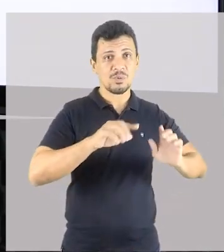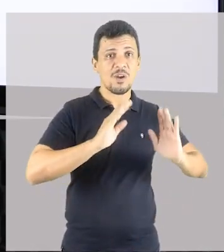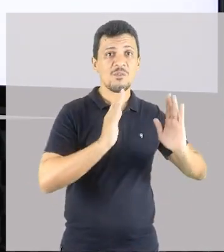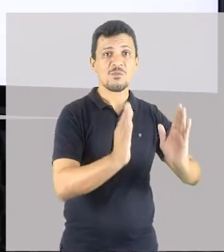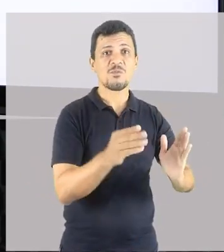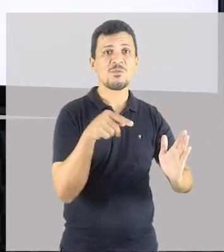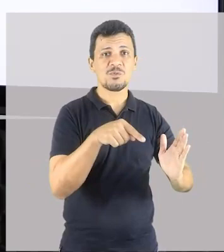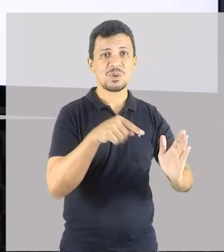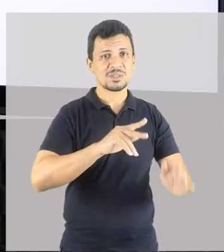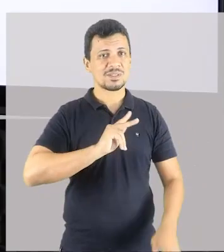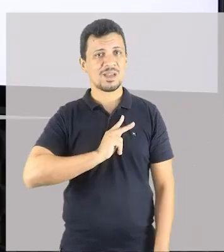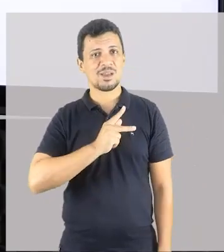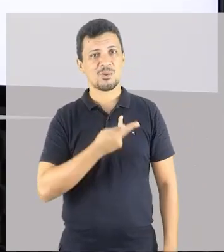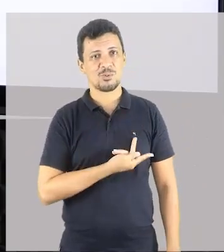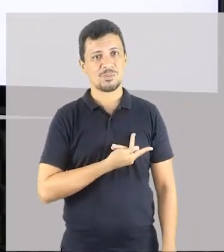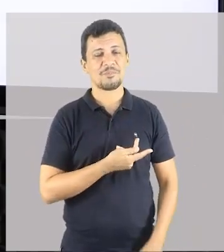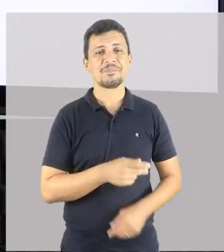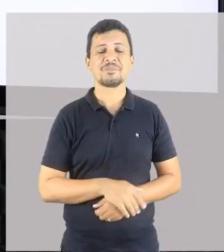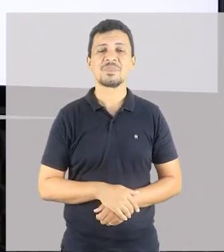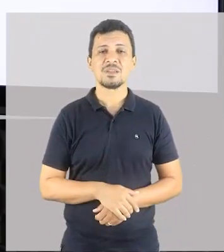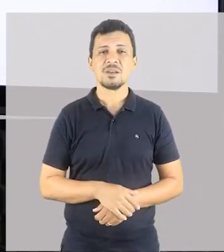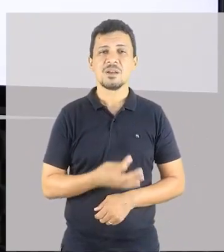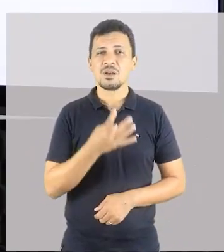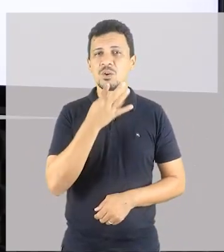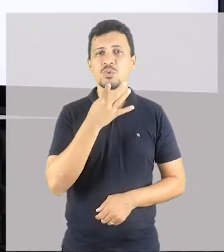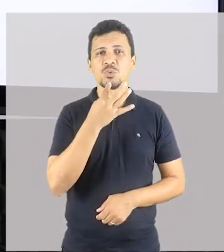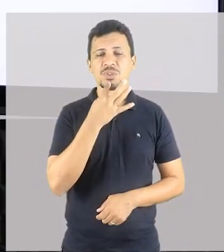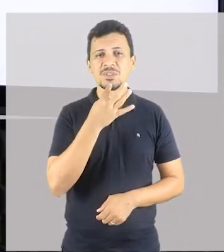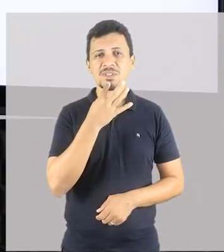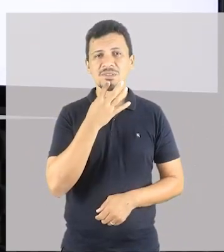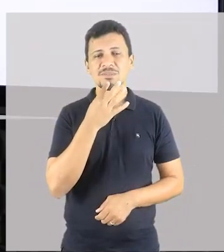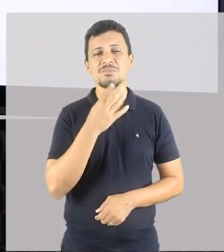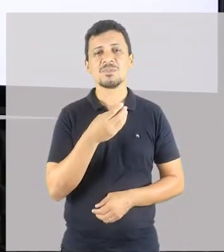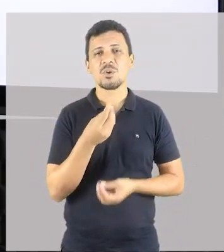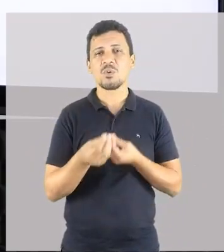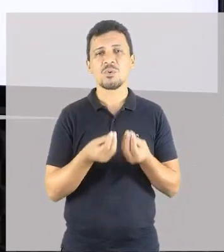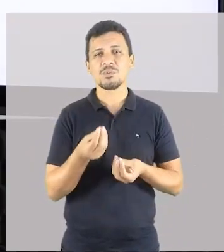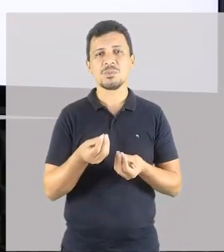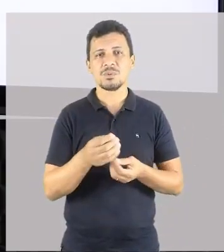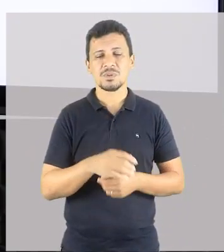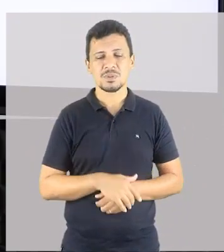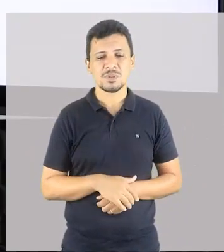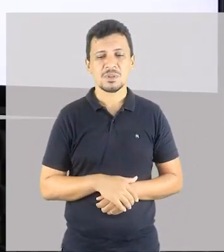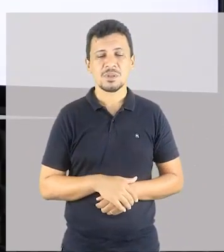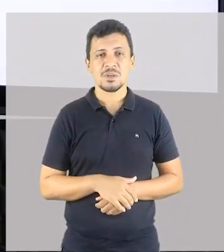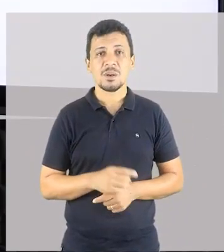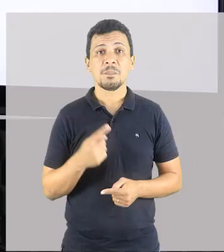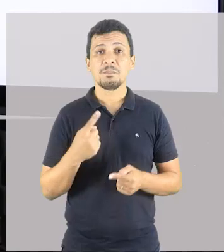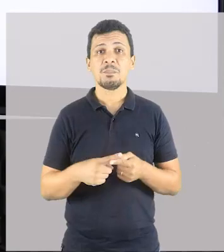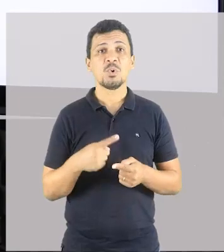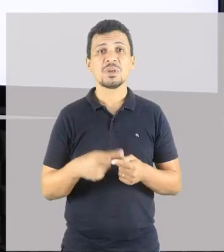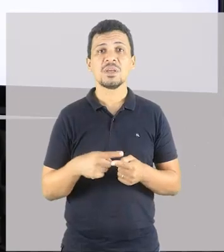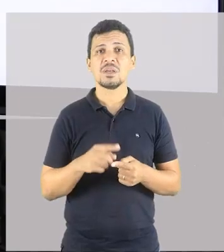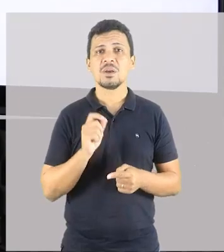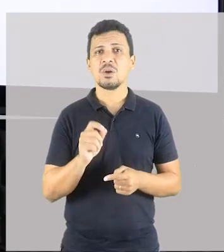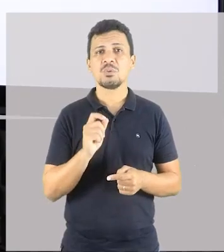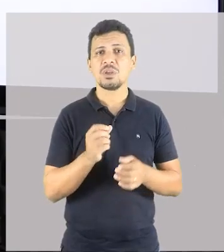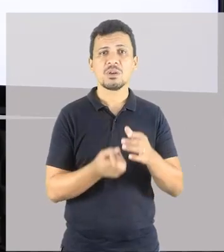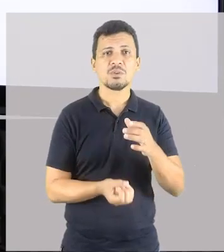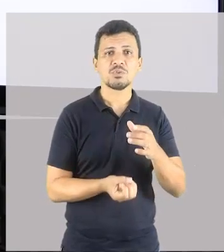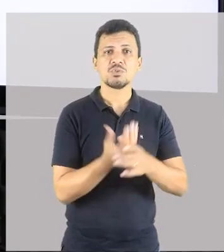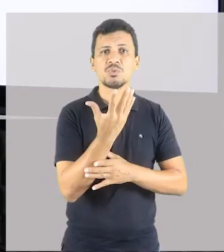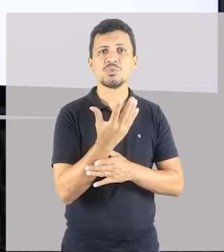tá? E a primeira fase, ela é conhecida exatamente com essa situação, porque é uma implantação de